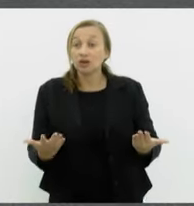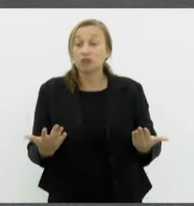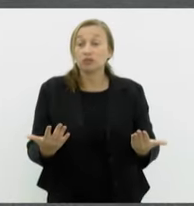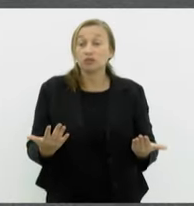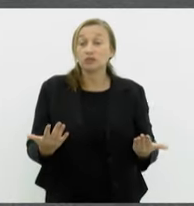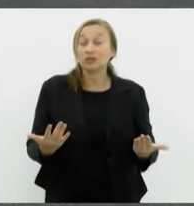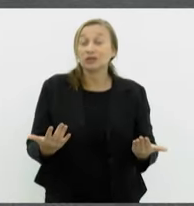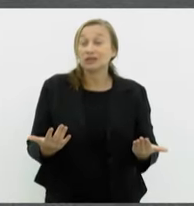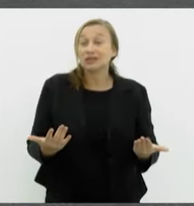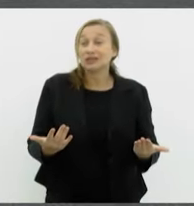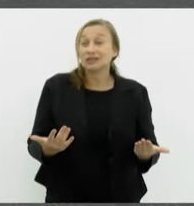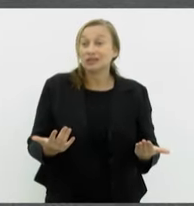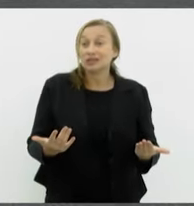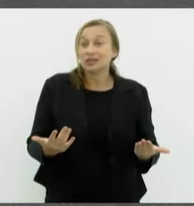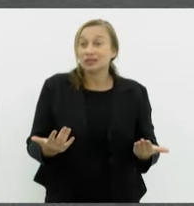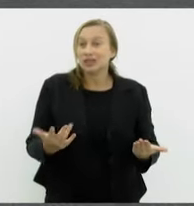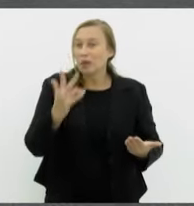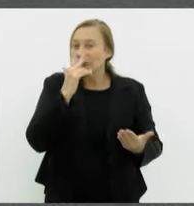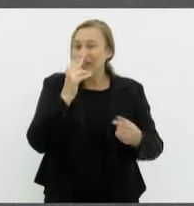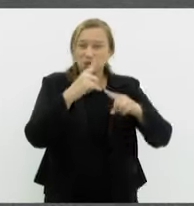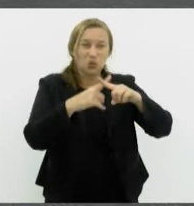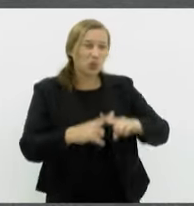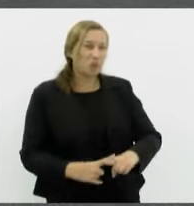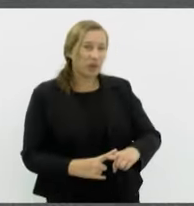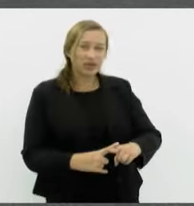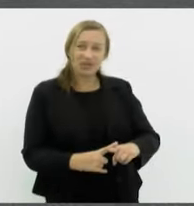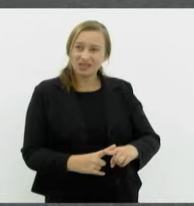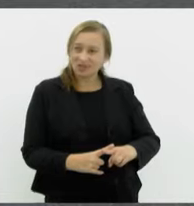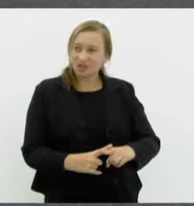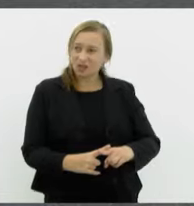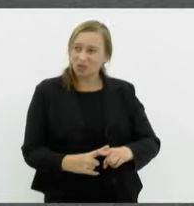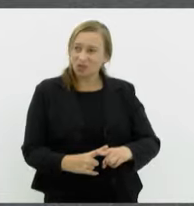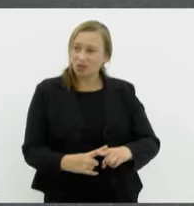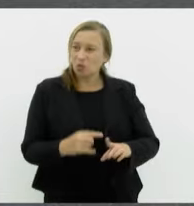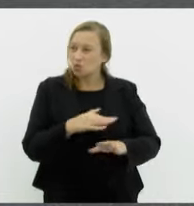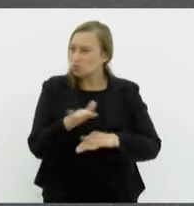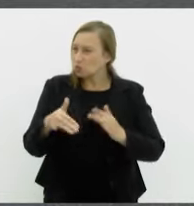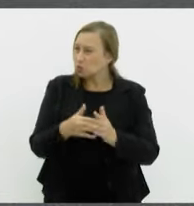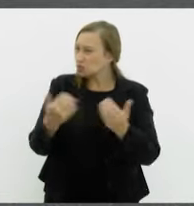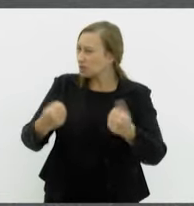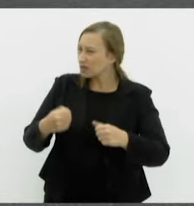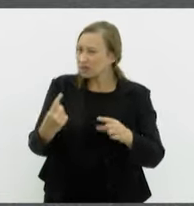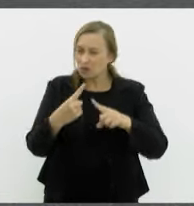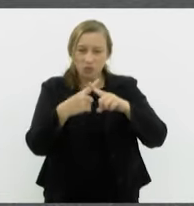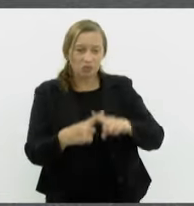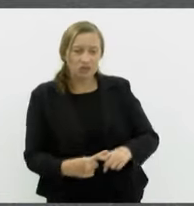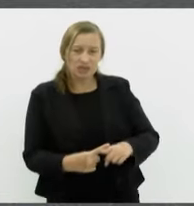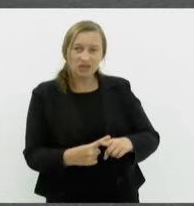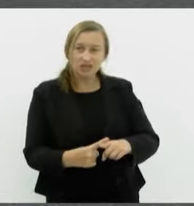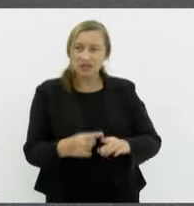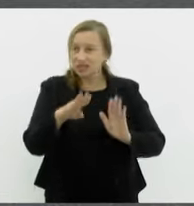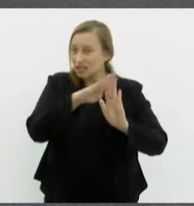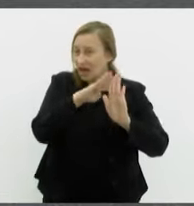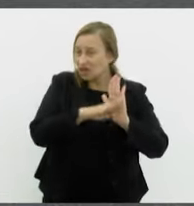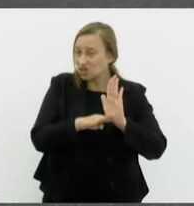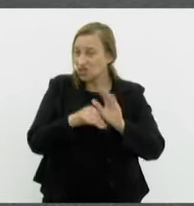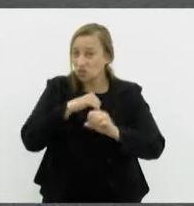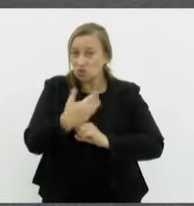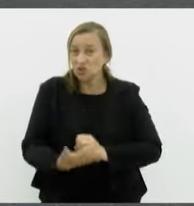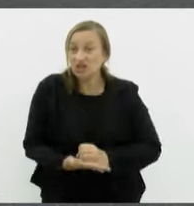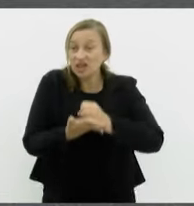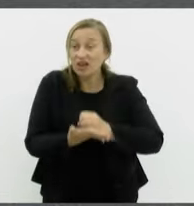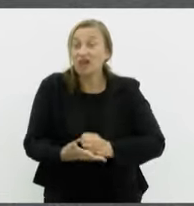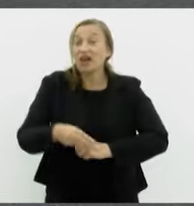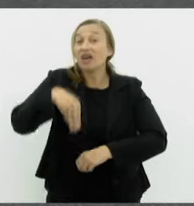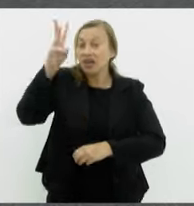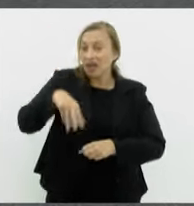que é como se fosse uma gincana ecológica, obriga todo mundo a correr na agenda sustentável, quem parar fica para trás, vai